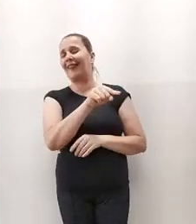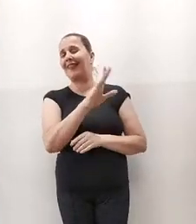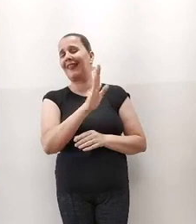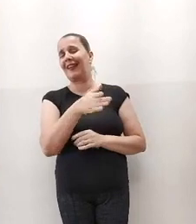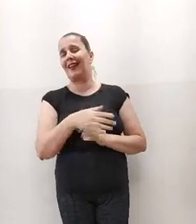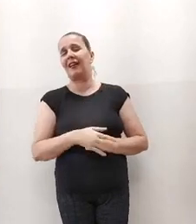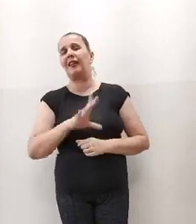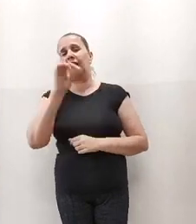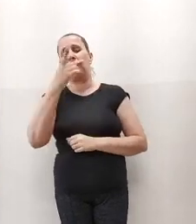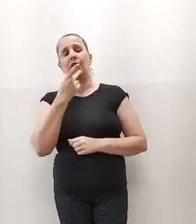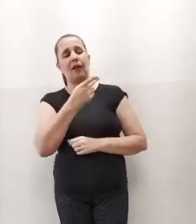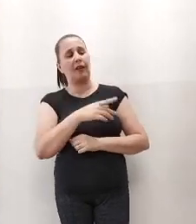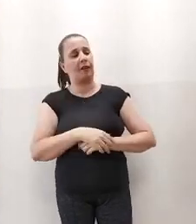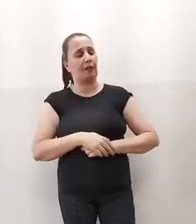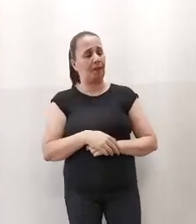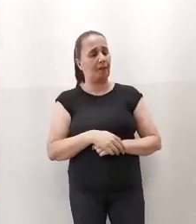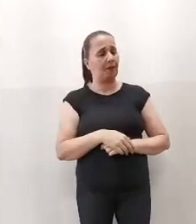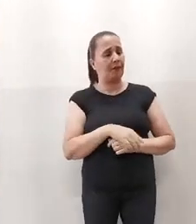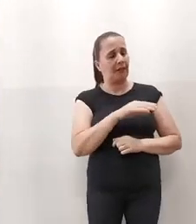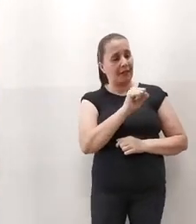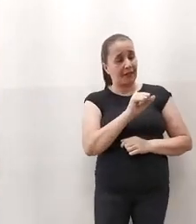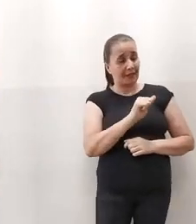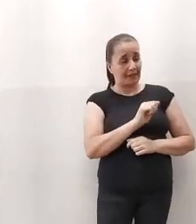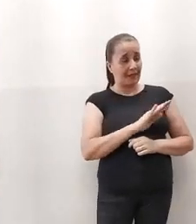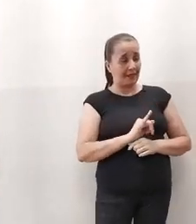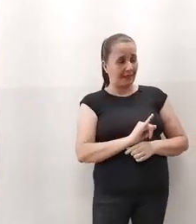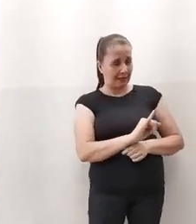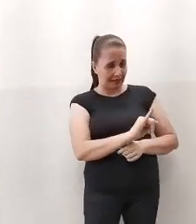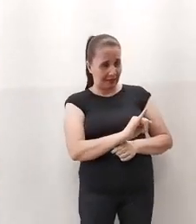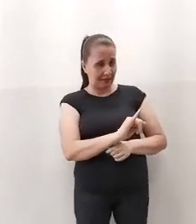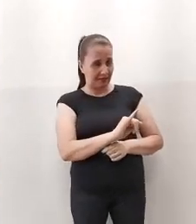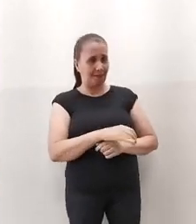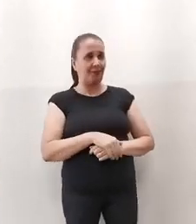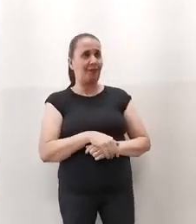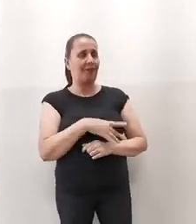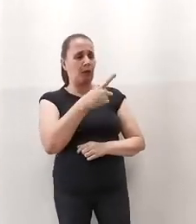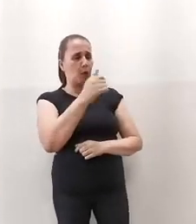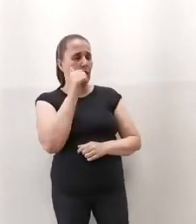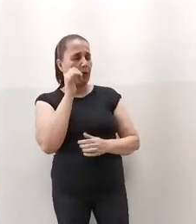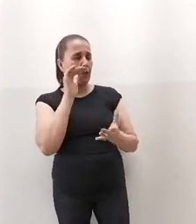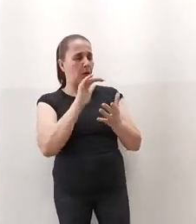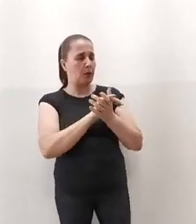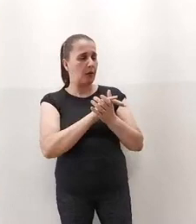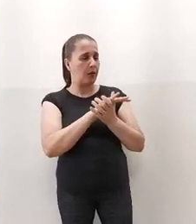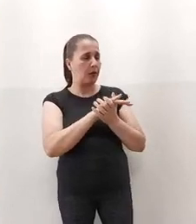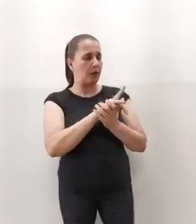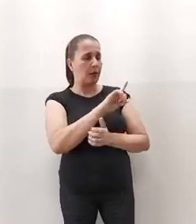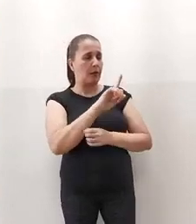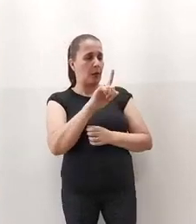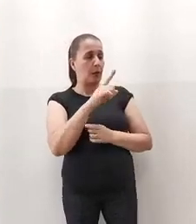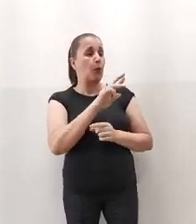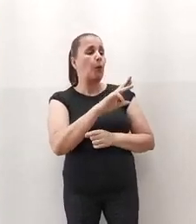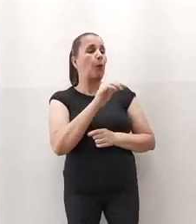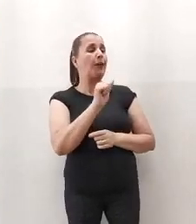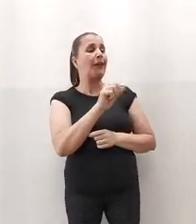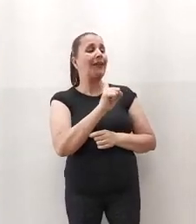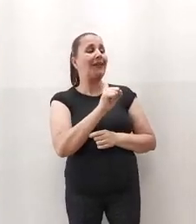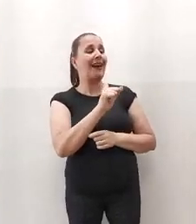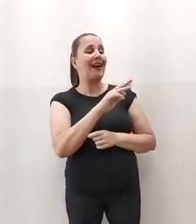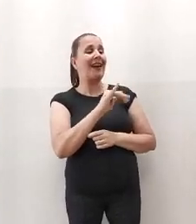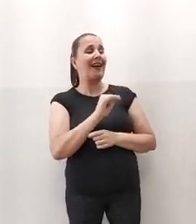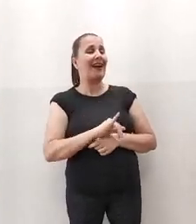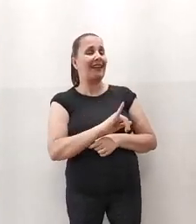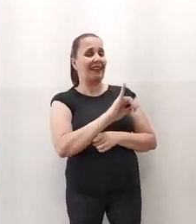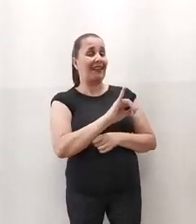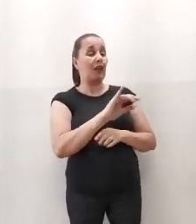chega para Abraão e fala assim: a Sarai, Deus nem responde ele, tua mulher, Já não chamará Sara, Saraí, vai